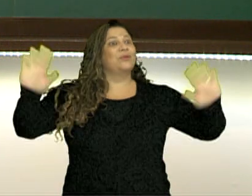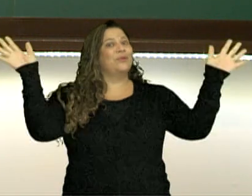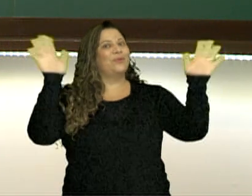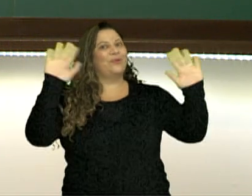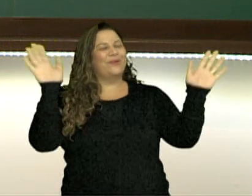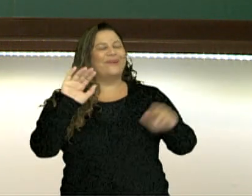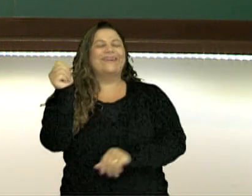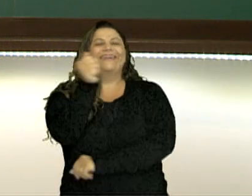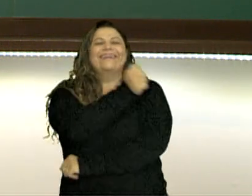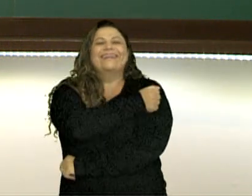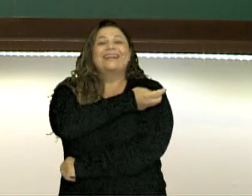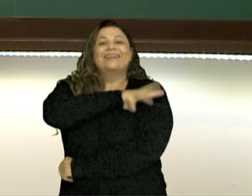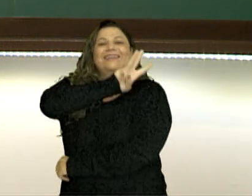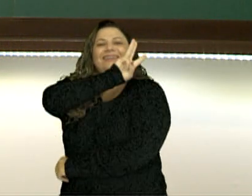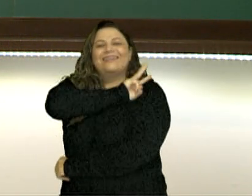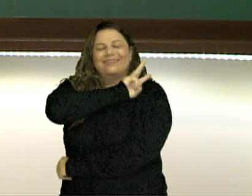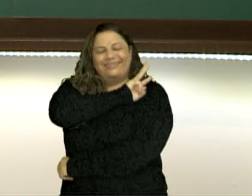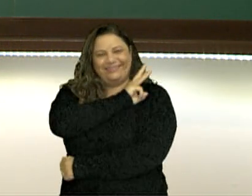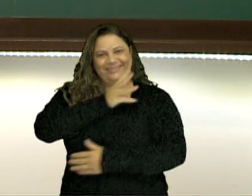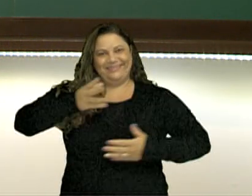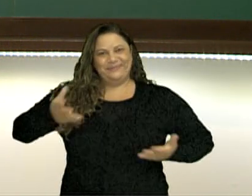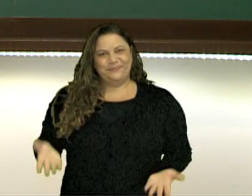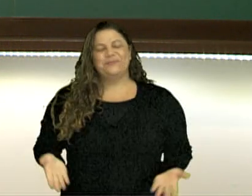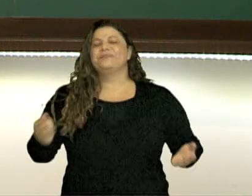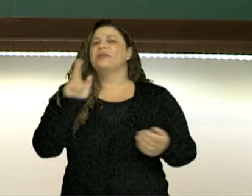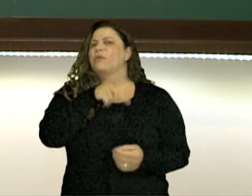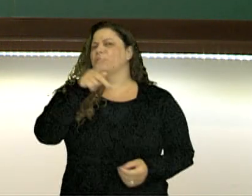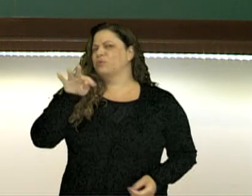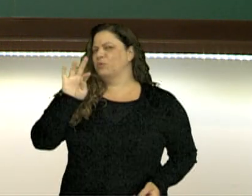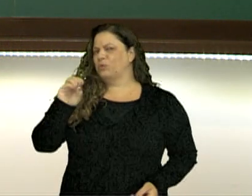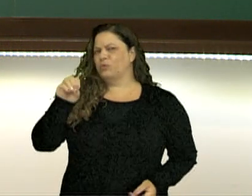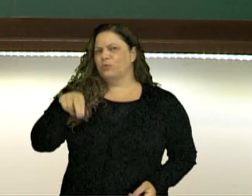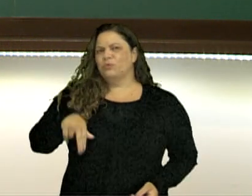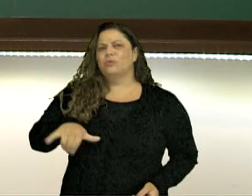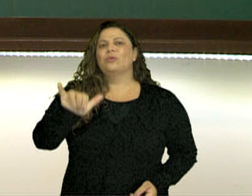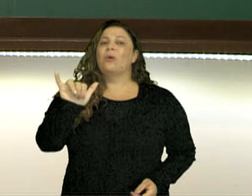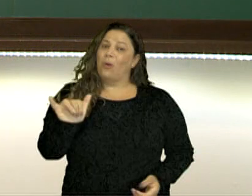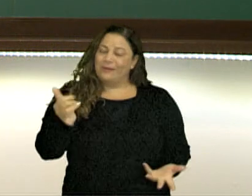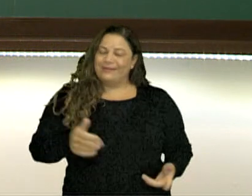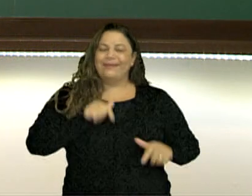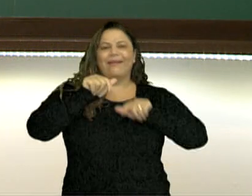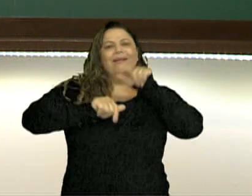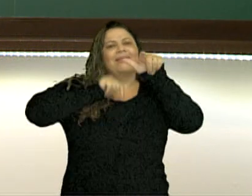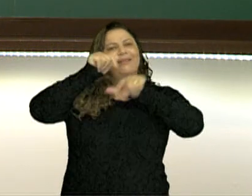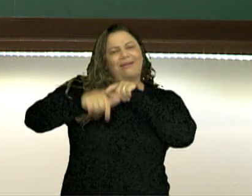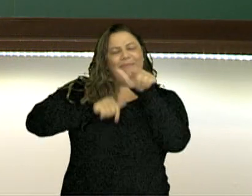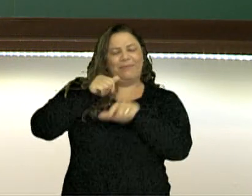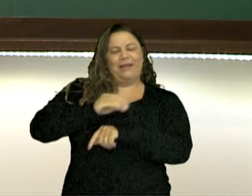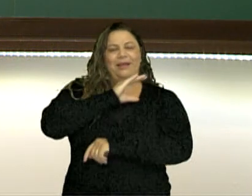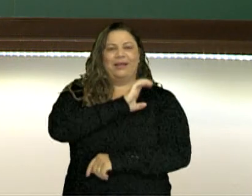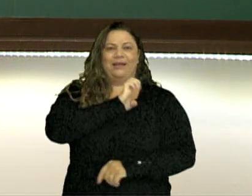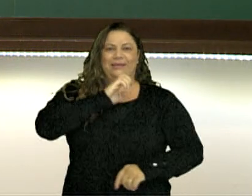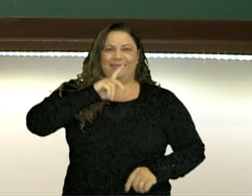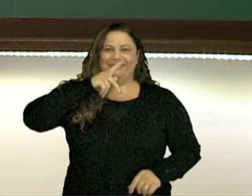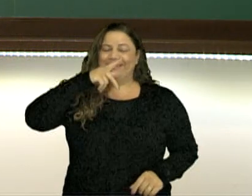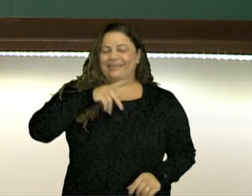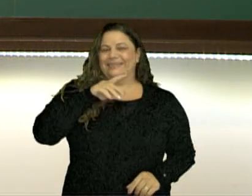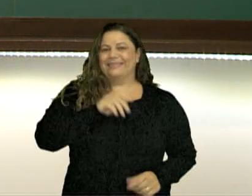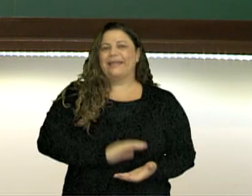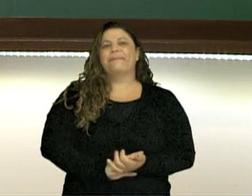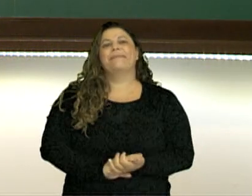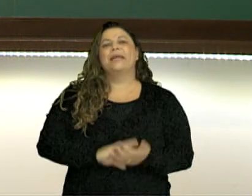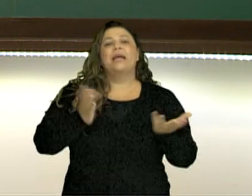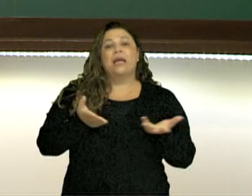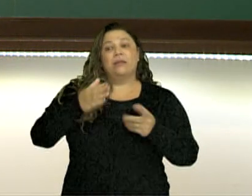Olá, estudantes da terceira série do ensino médio. Sou o professor Tony, trabalho aqui no Colégio Estadual do Paraná, aqui em Curitiba.